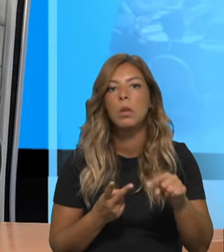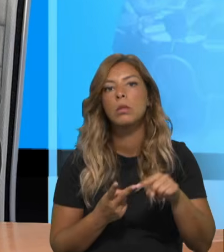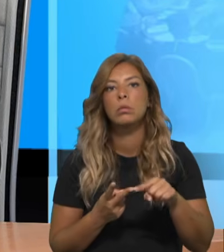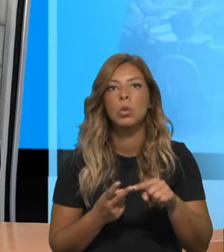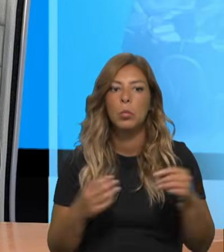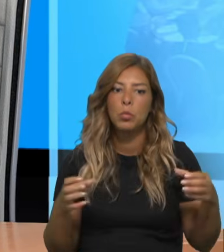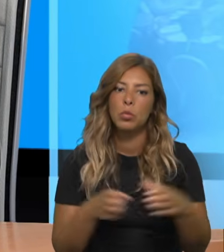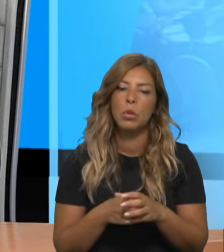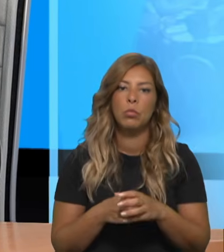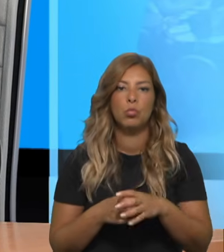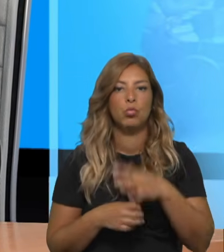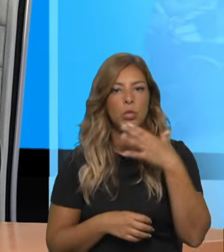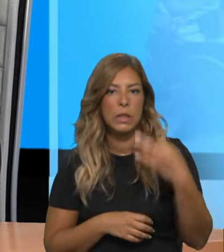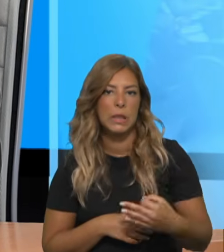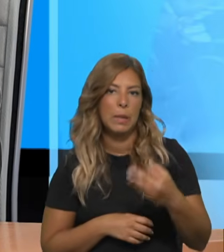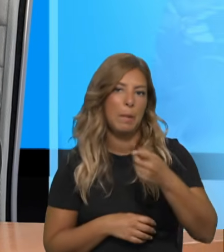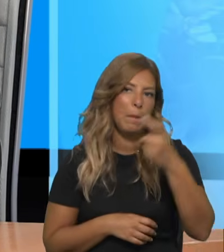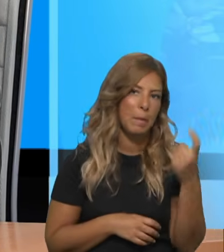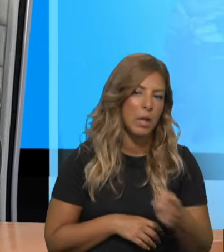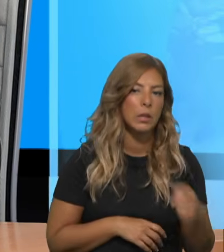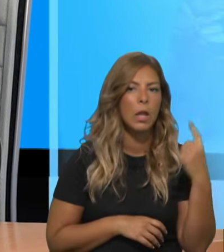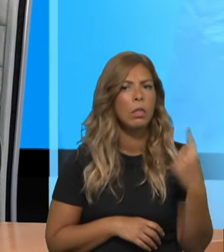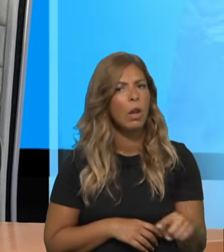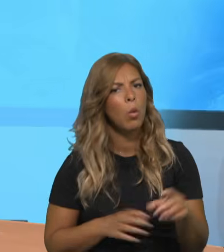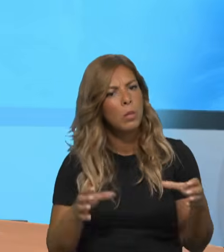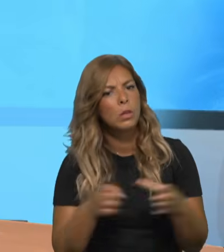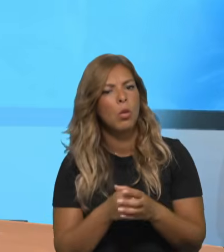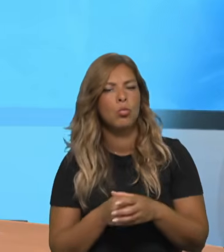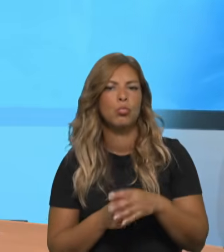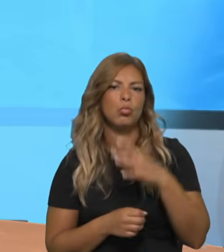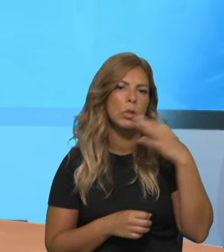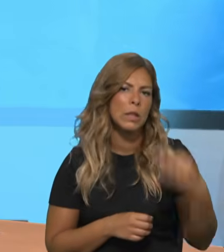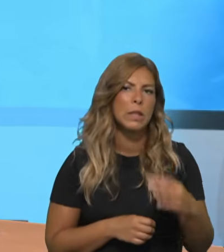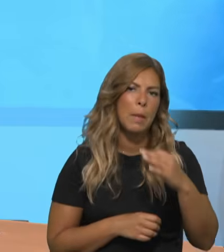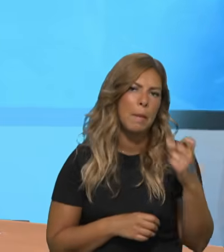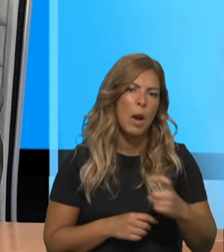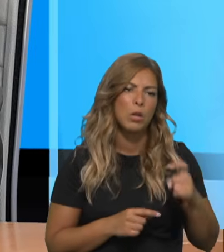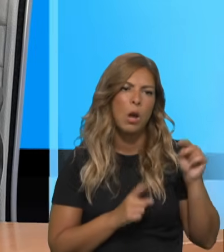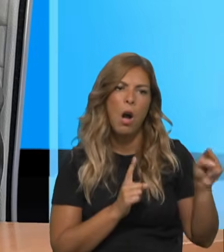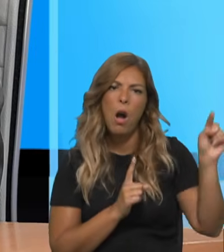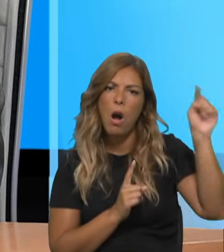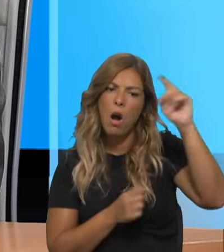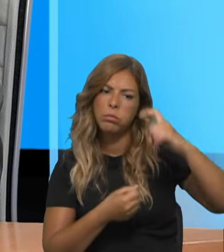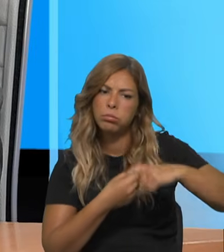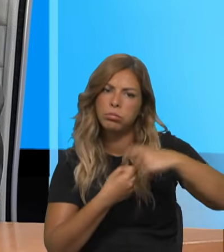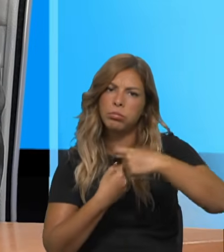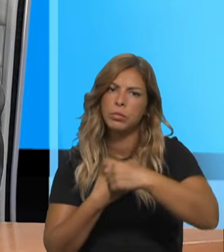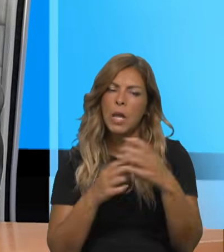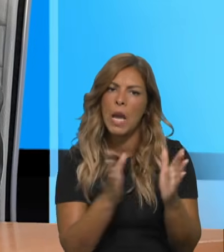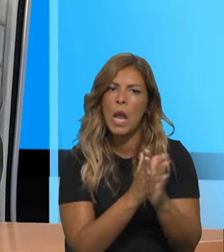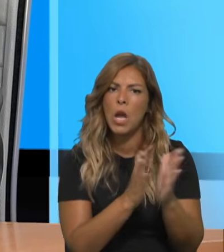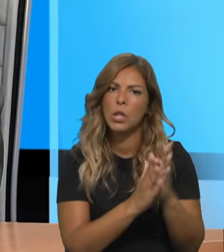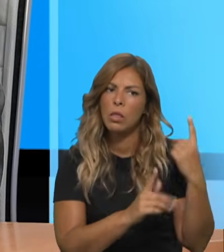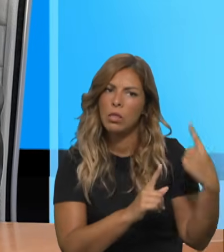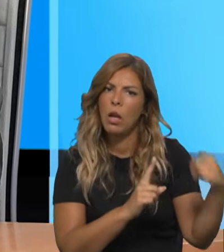Comissão Nacional de Justiça e Paz, existem comissões diocesanas de Justiça e Paz em várias dioceses, umas mais têm algum período de